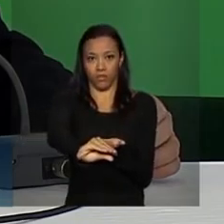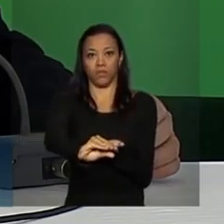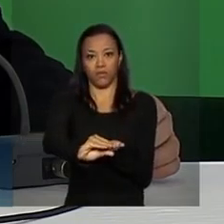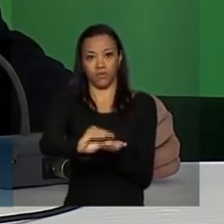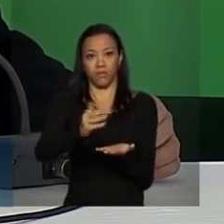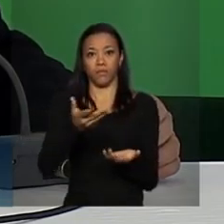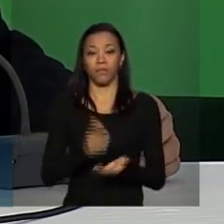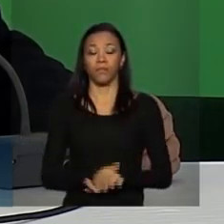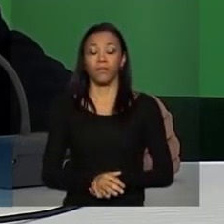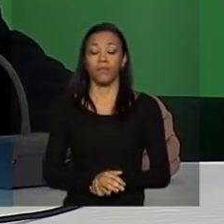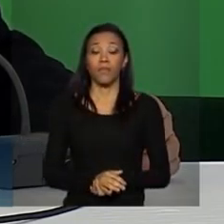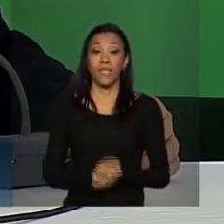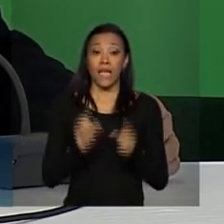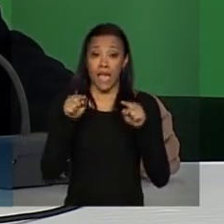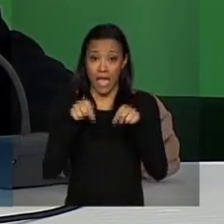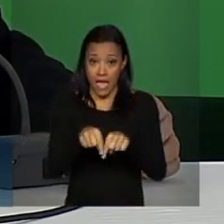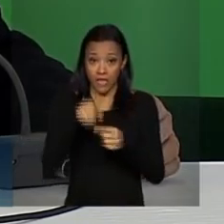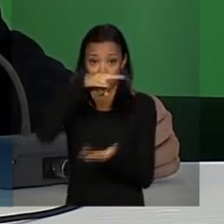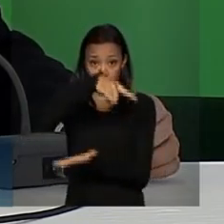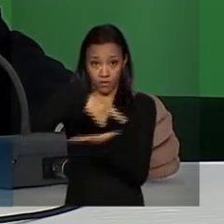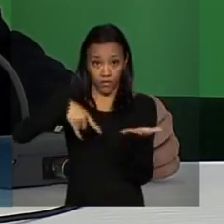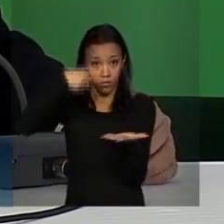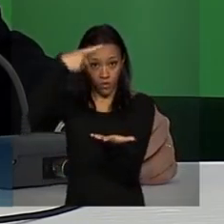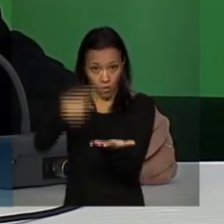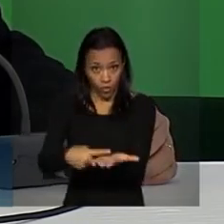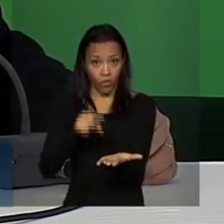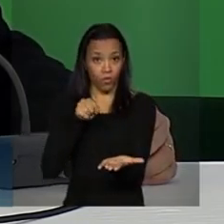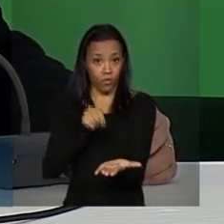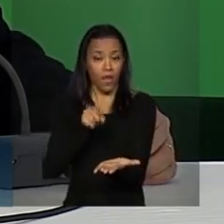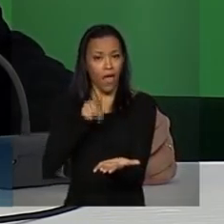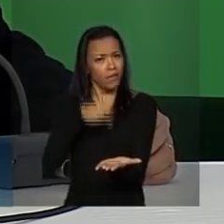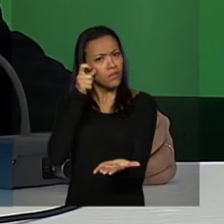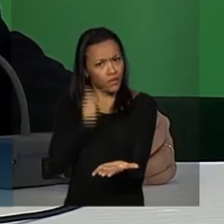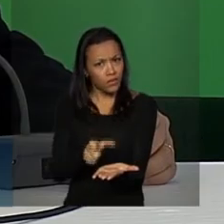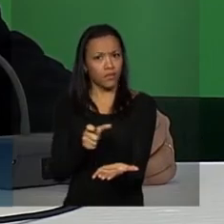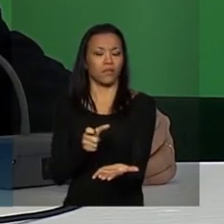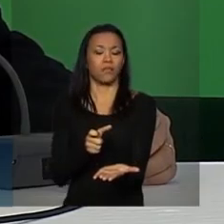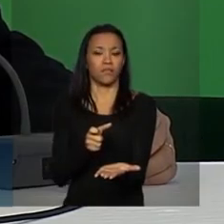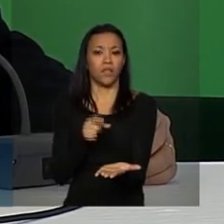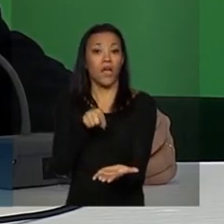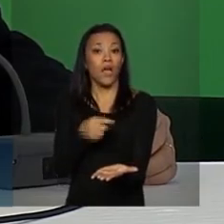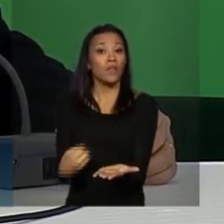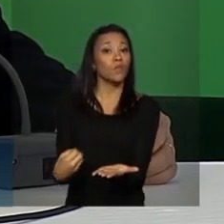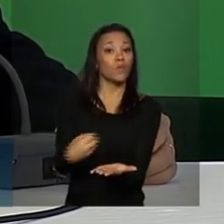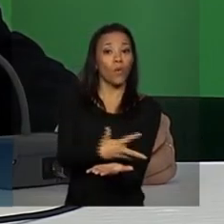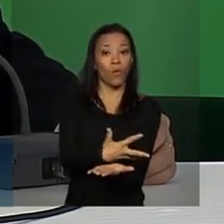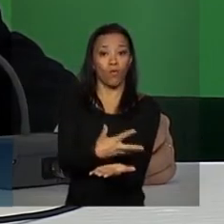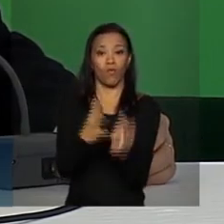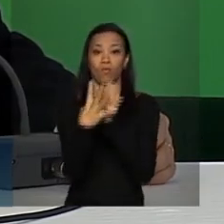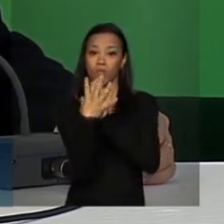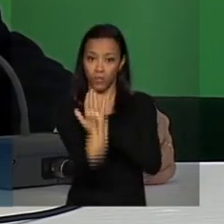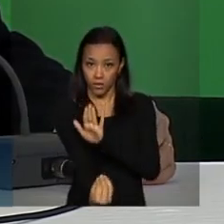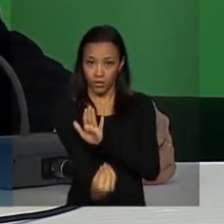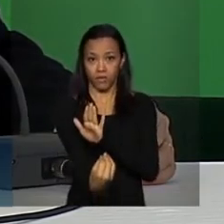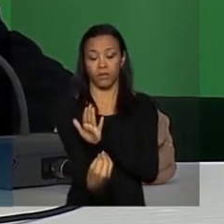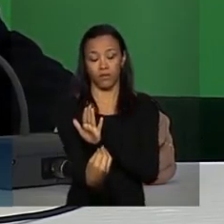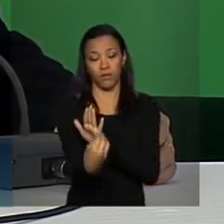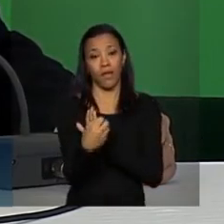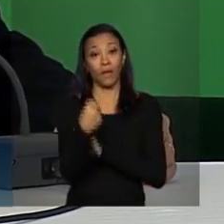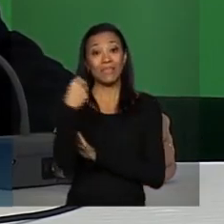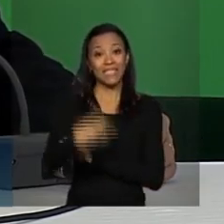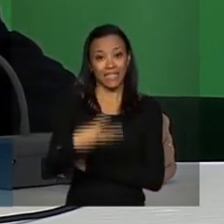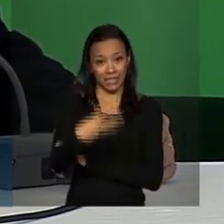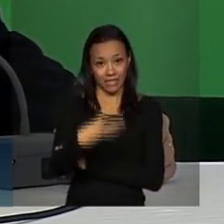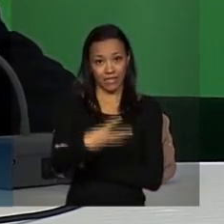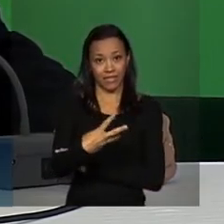CFI. Esse acordo é interessante porque é um formato novo de acordo. Esse vai ser o terceiro